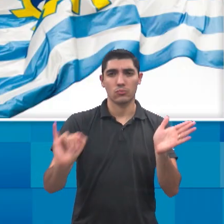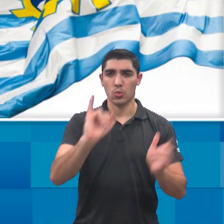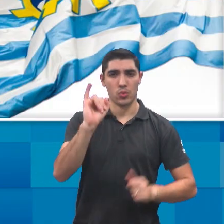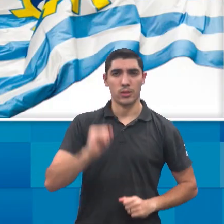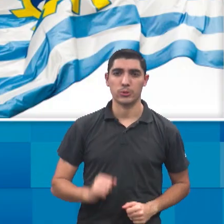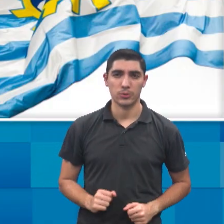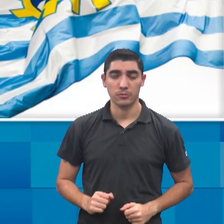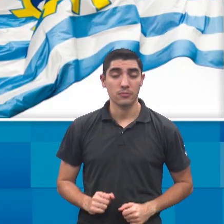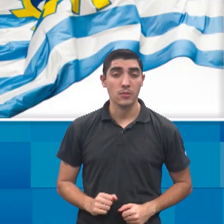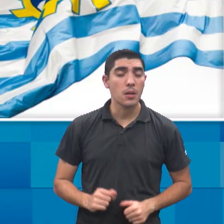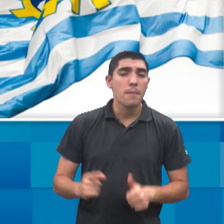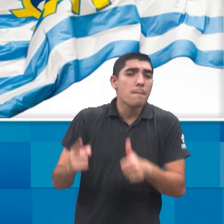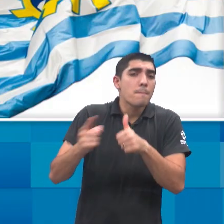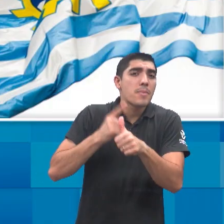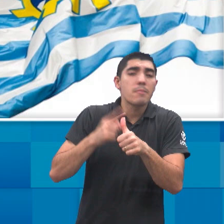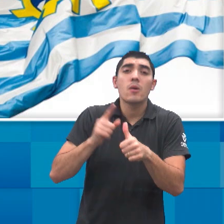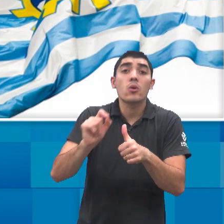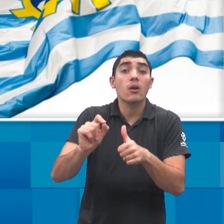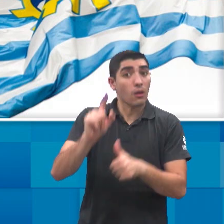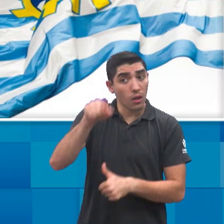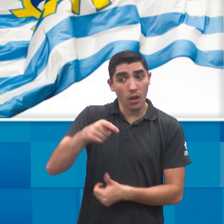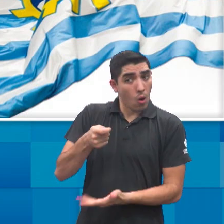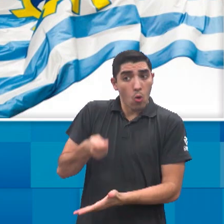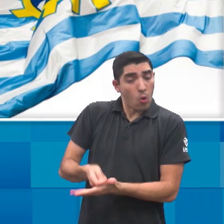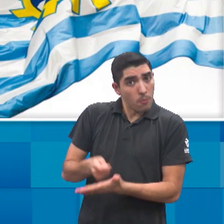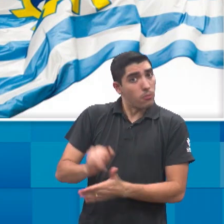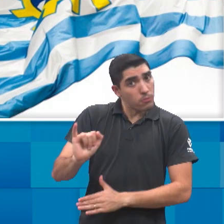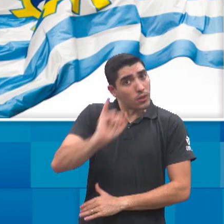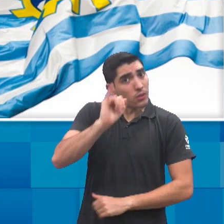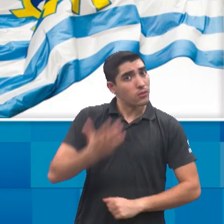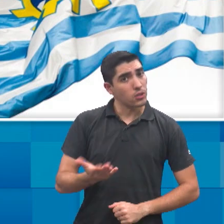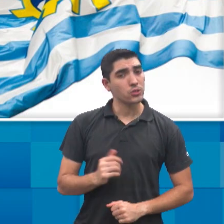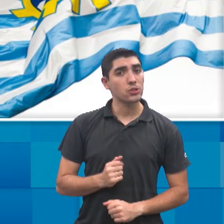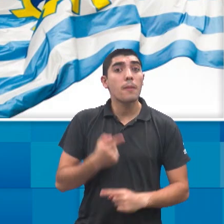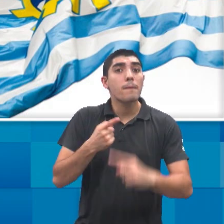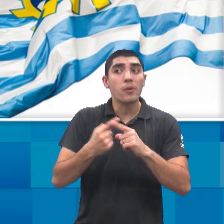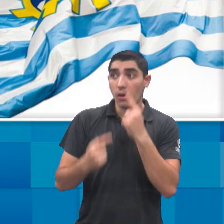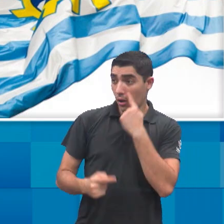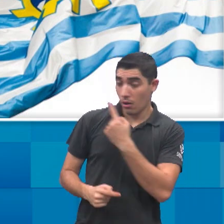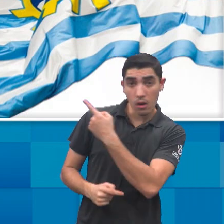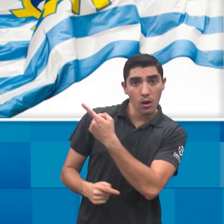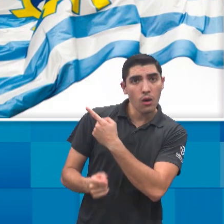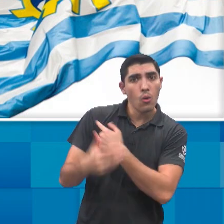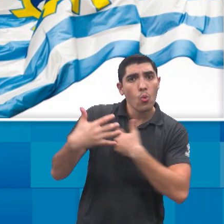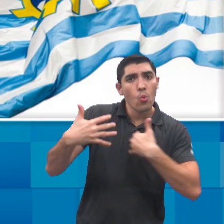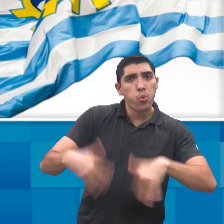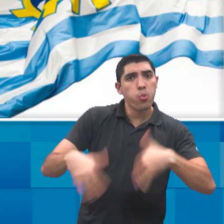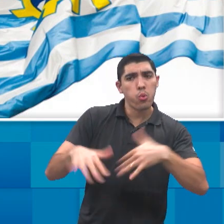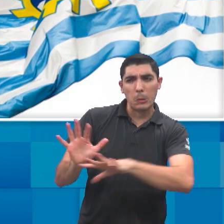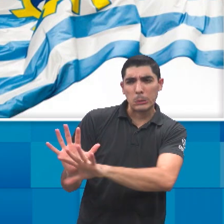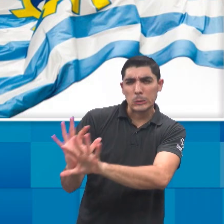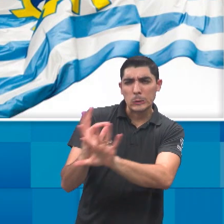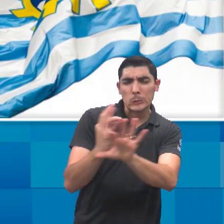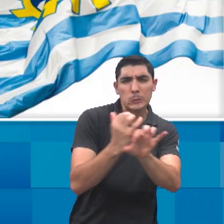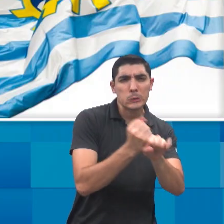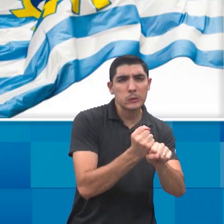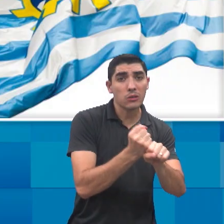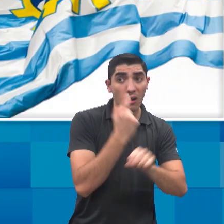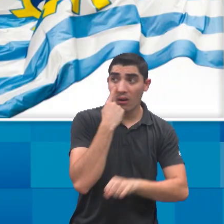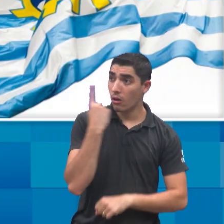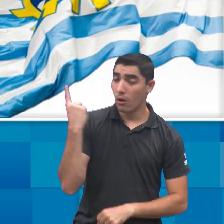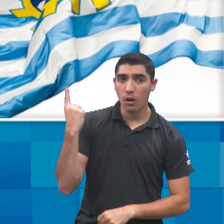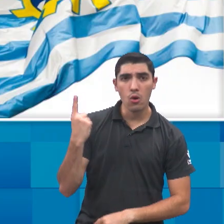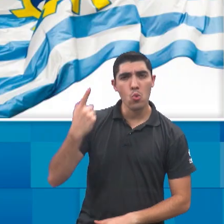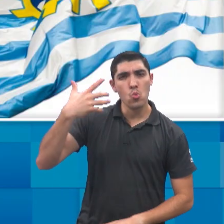né? Pelos números, nós temos que nos pautar pelos números que são apresentados. Olha a quantidade